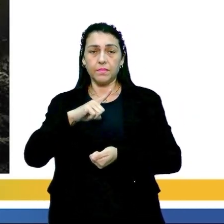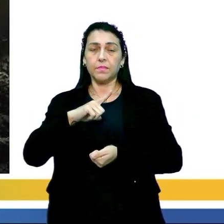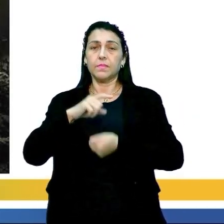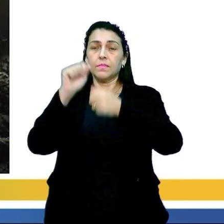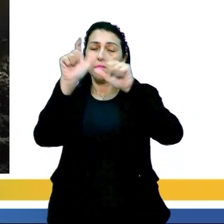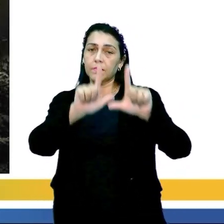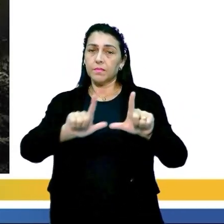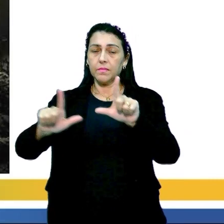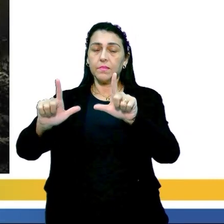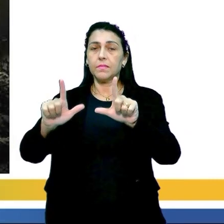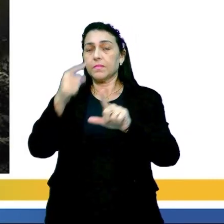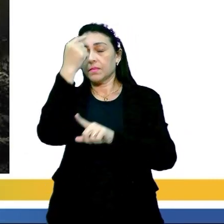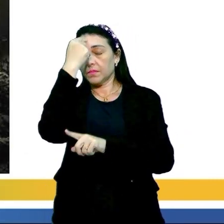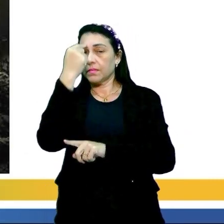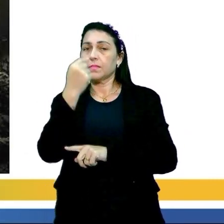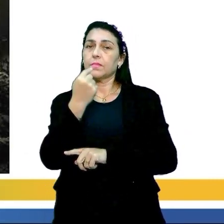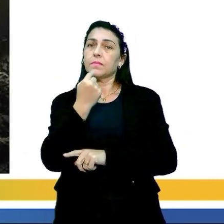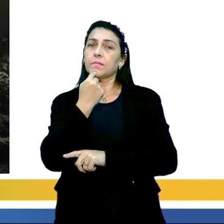a imagem